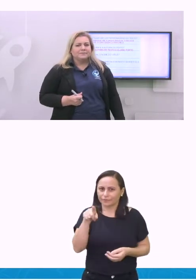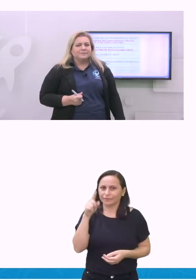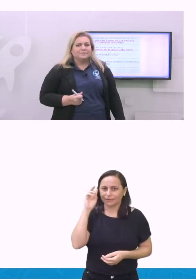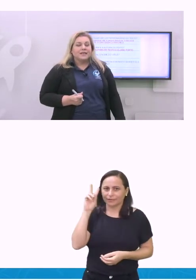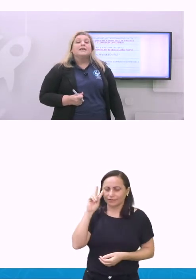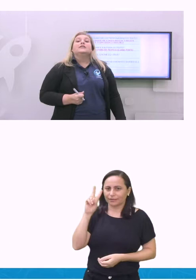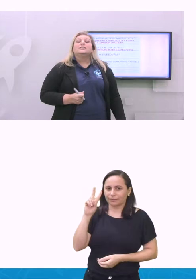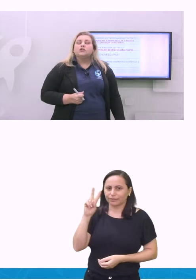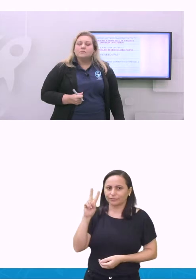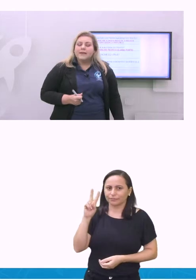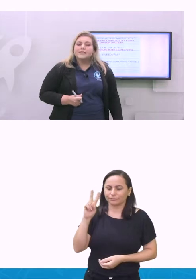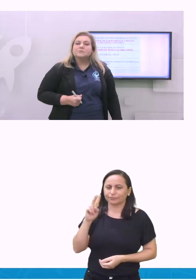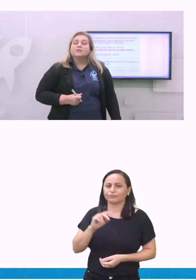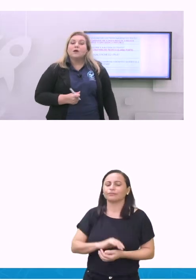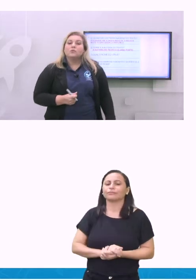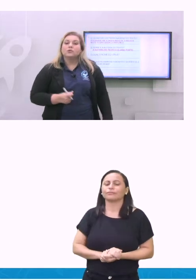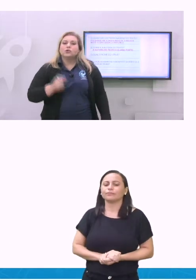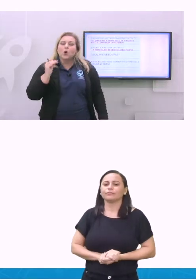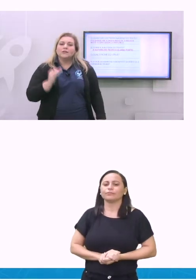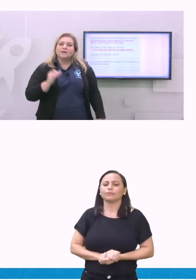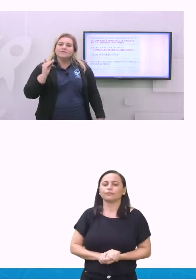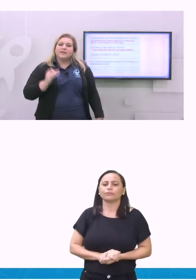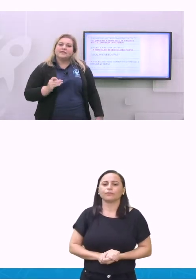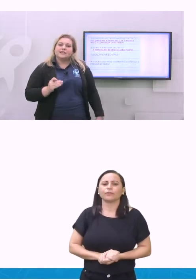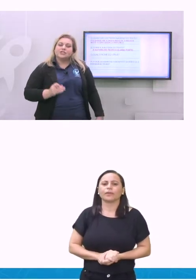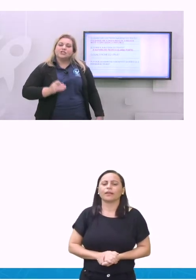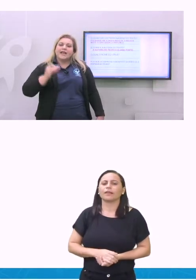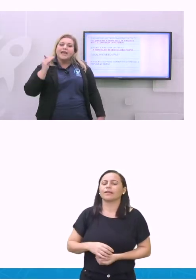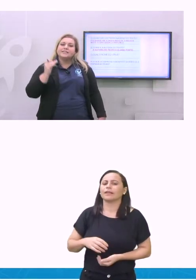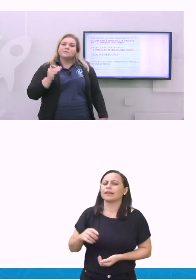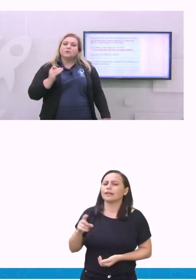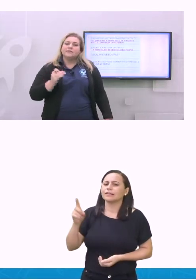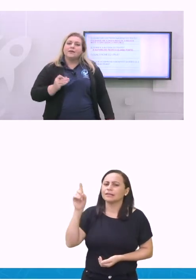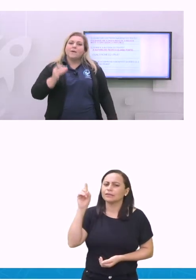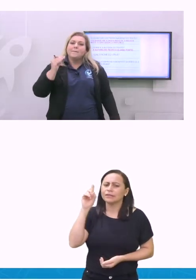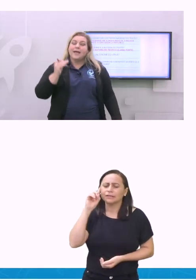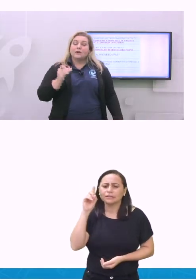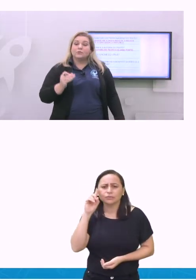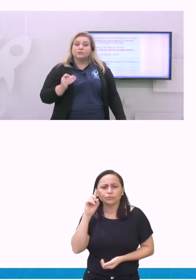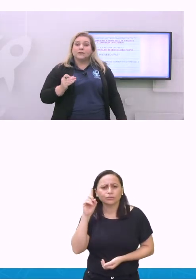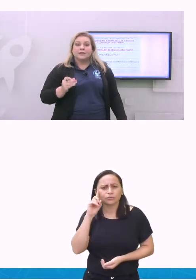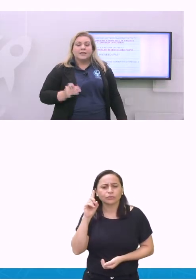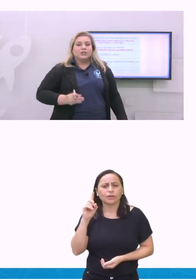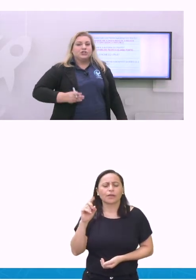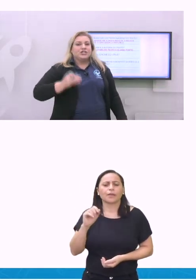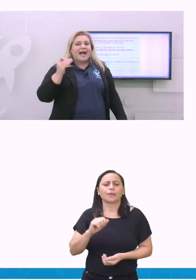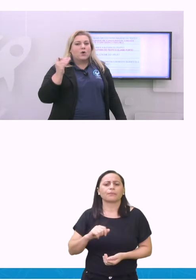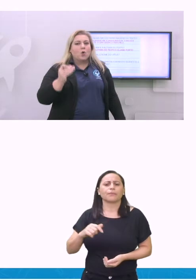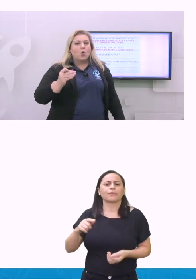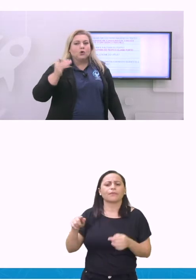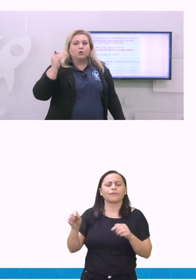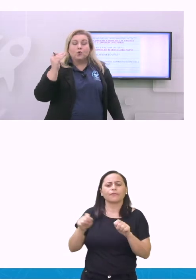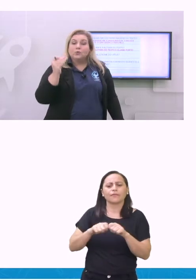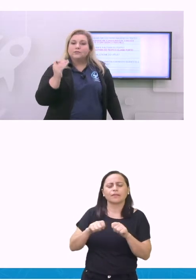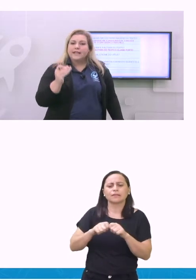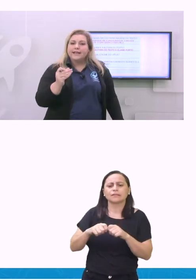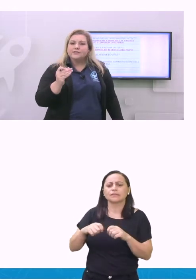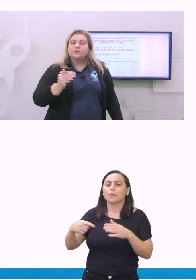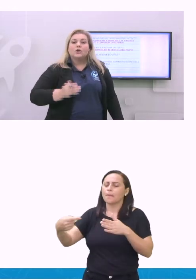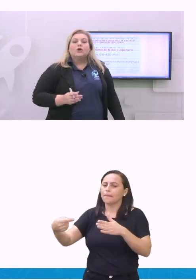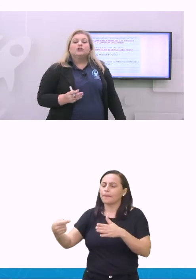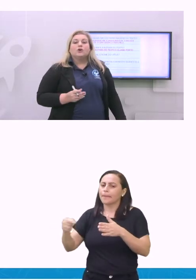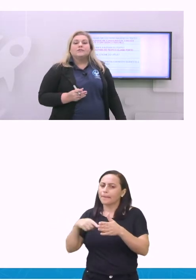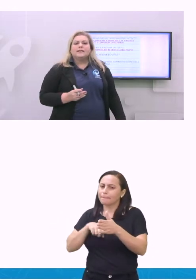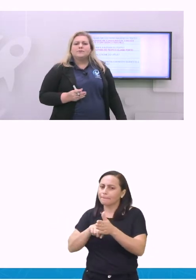lembra? Isso mesmo. Então, toda vez que a gente responder uma pergunta de acordo com o